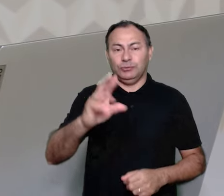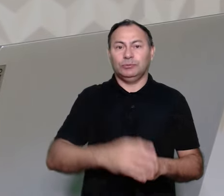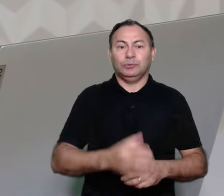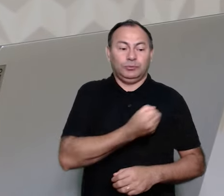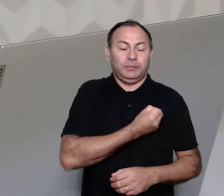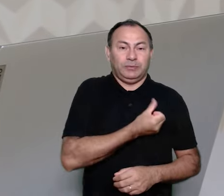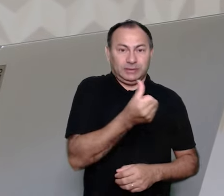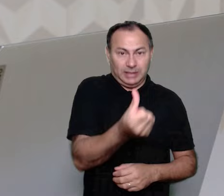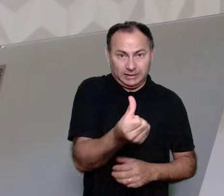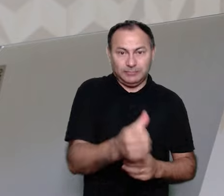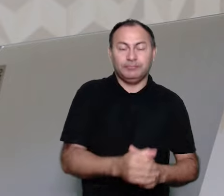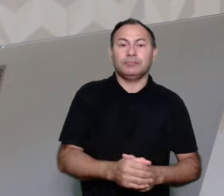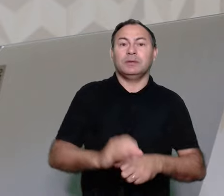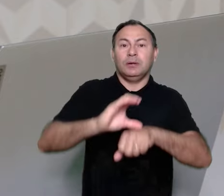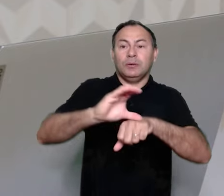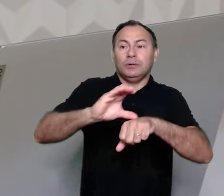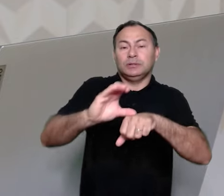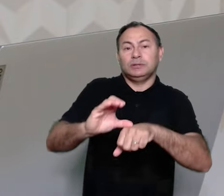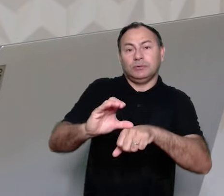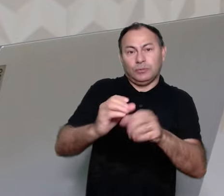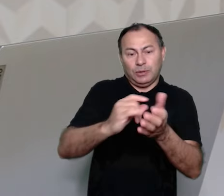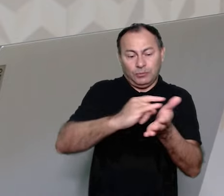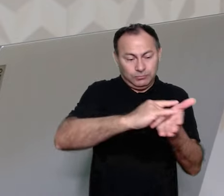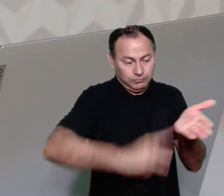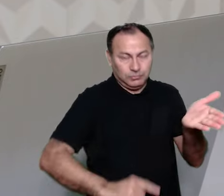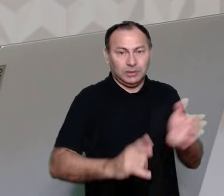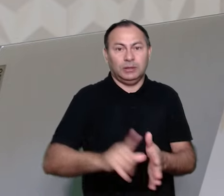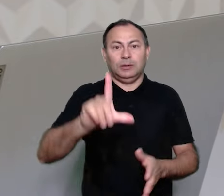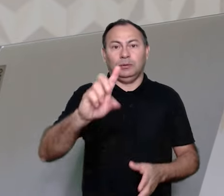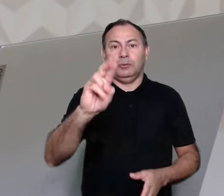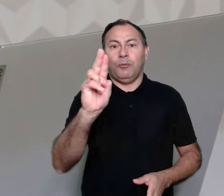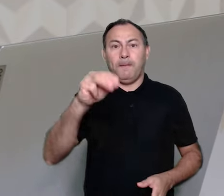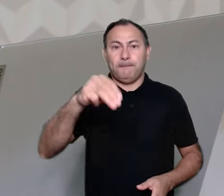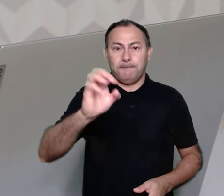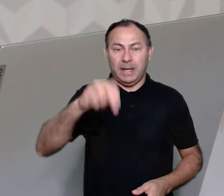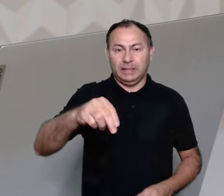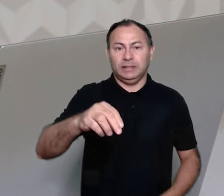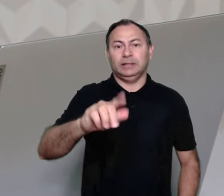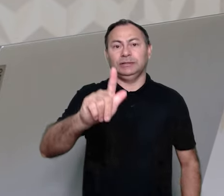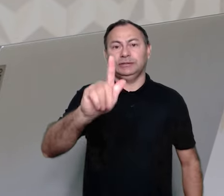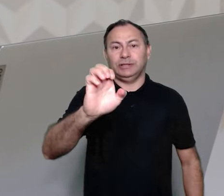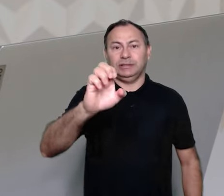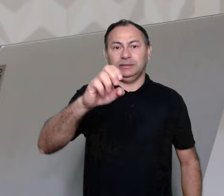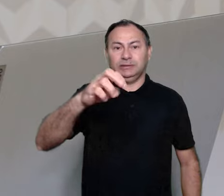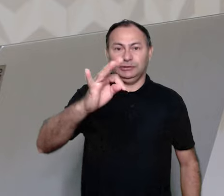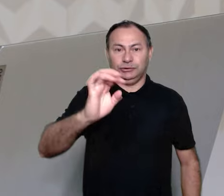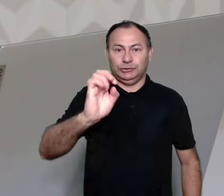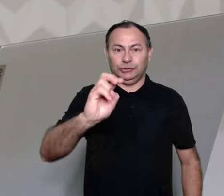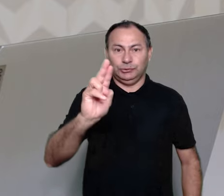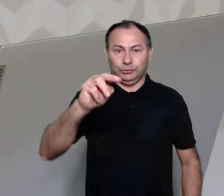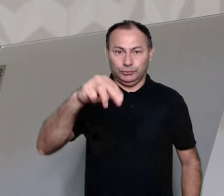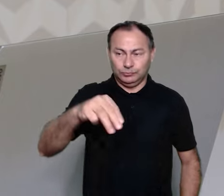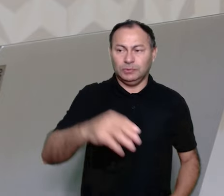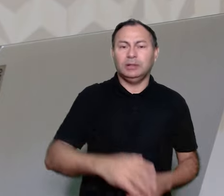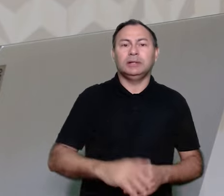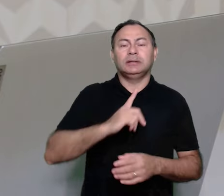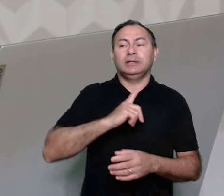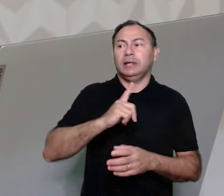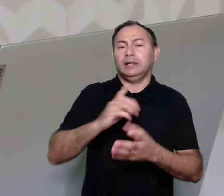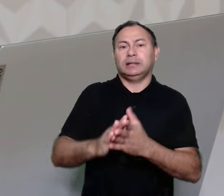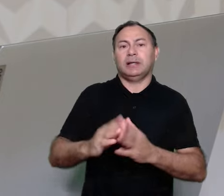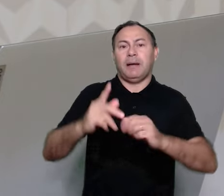6 da Constituição. Então a Constituição Lumen Gentium, vocês podem encontrar ela, tem na internet, mas também tem